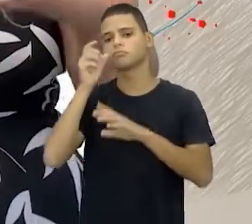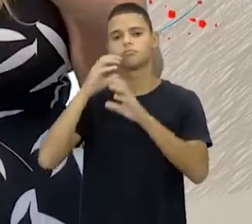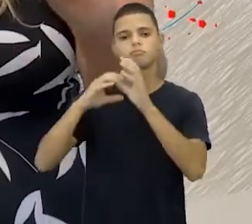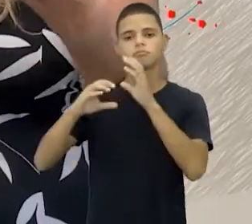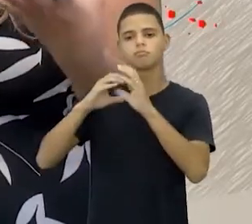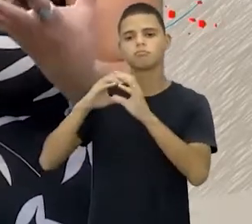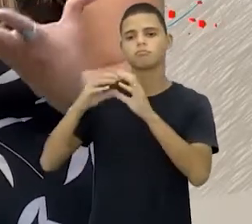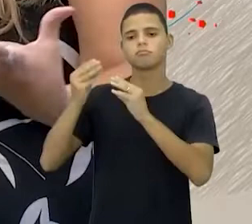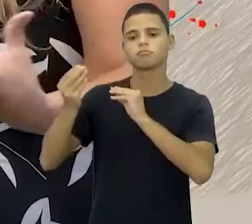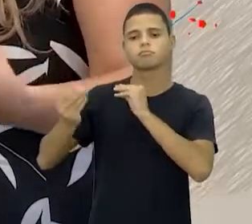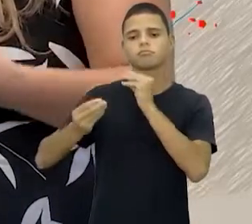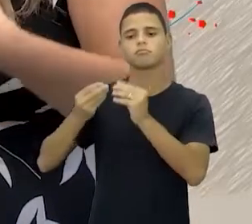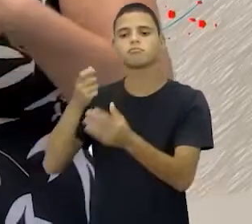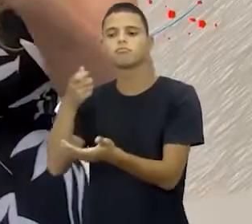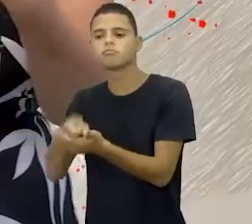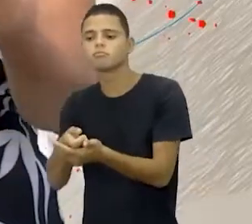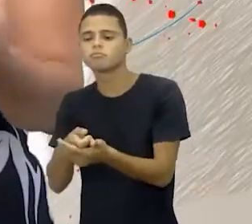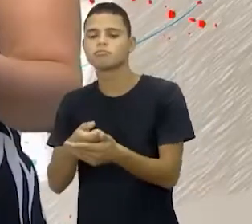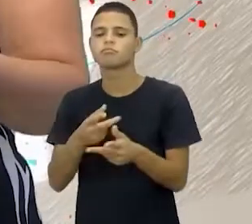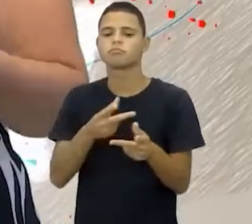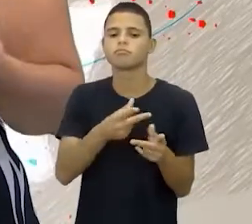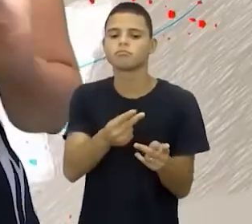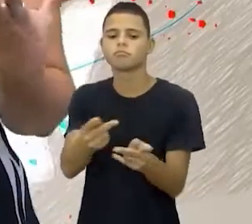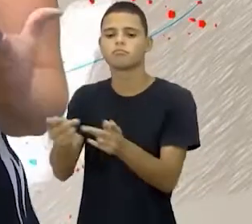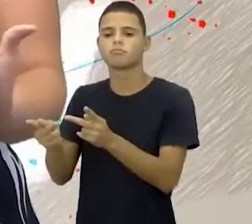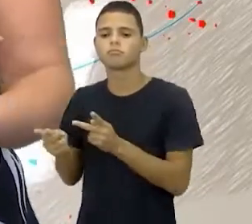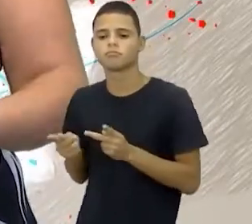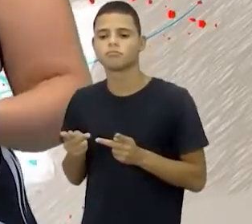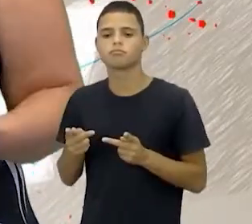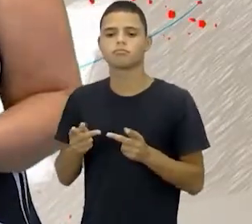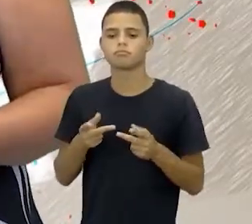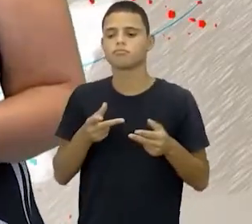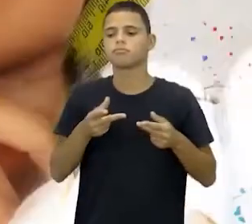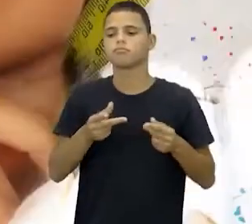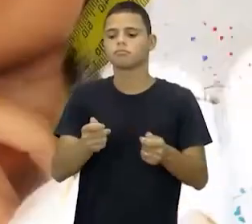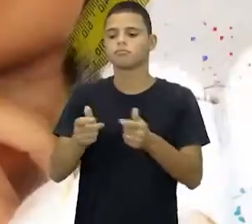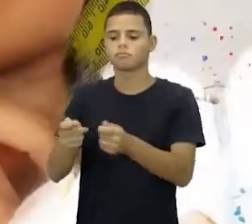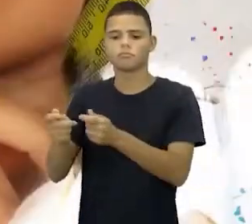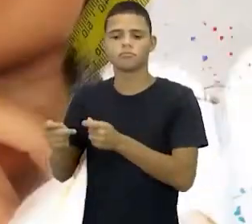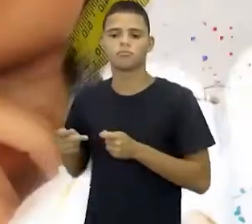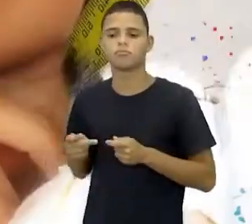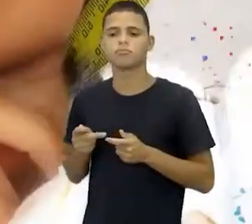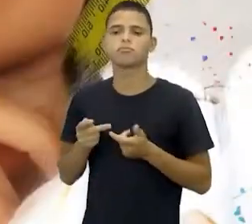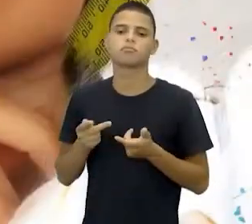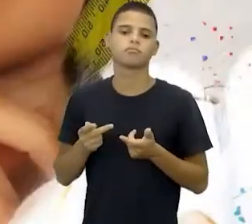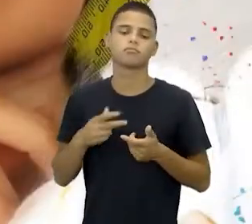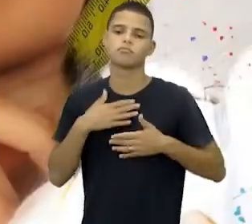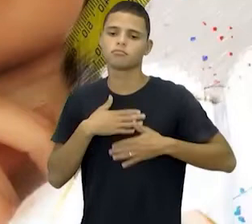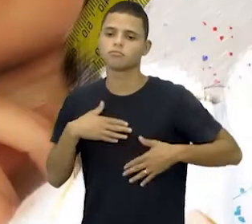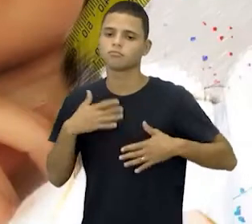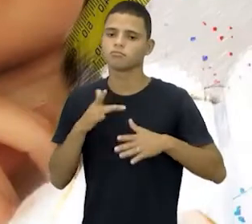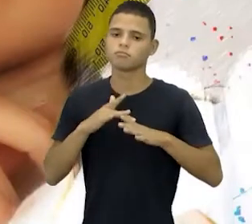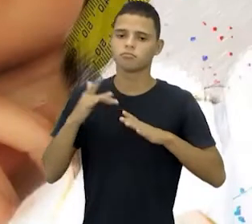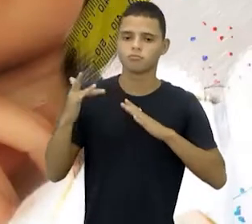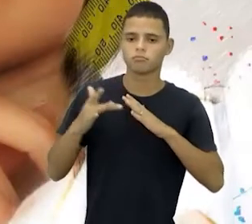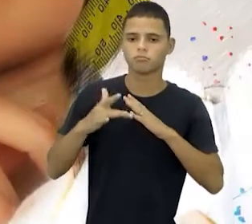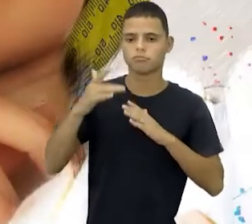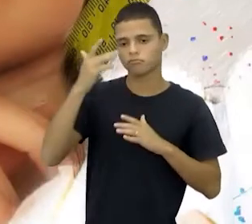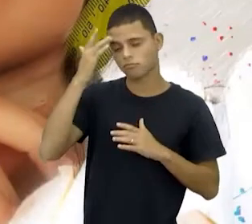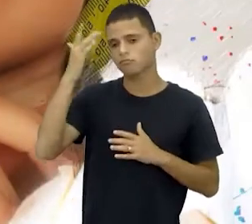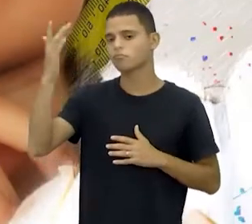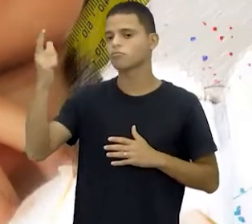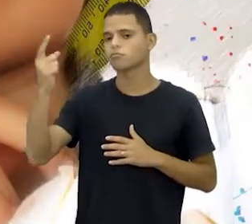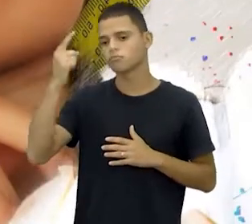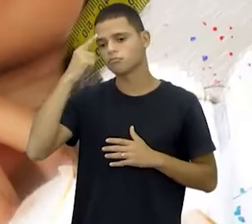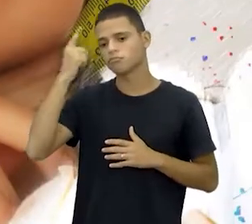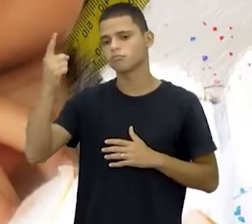que vende, como que compra, como é essas coisas, como são, como se movimenta isso. Gosta de redes sociais, né? A gente já pensa nisso também. Né?